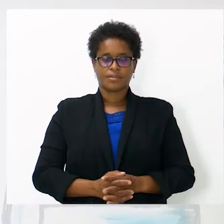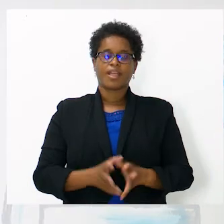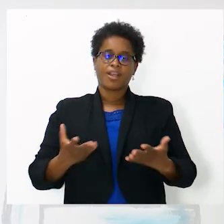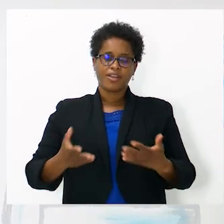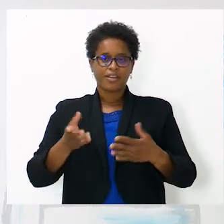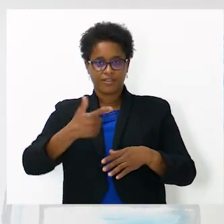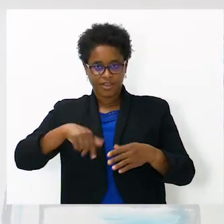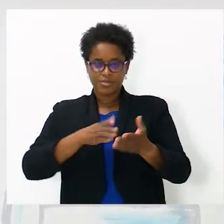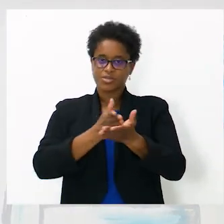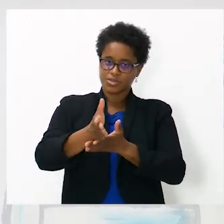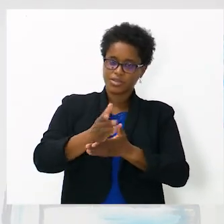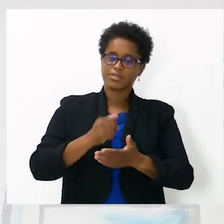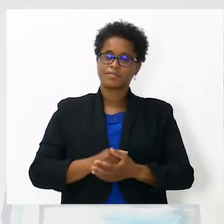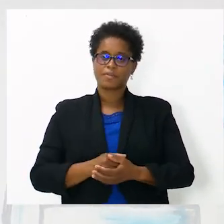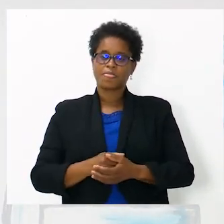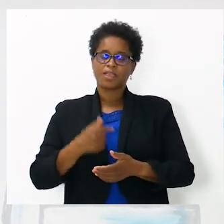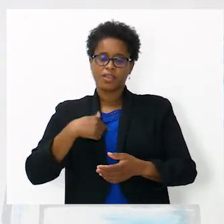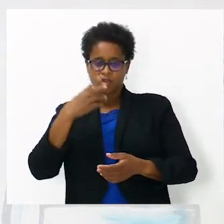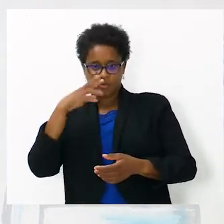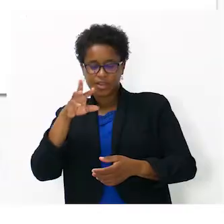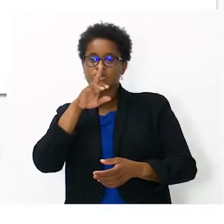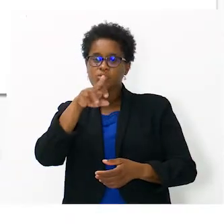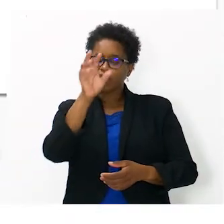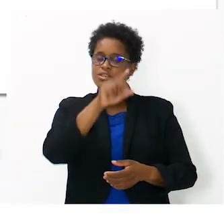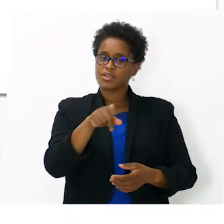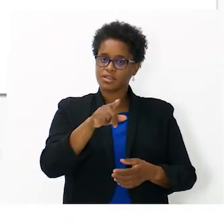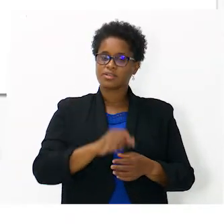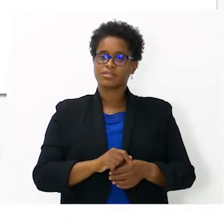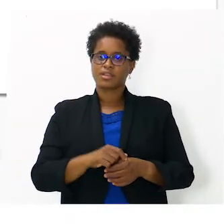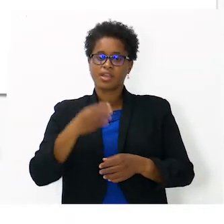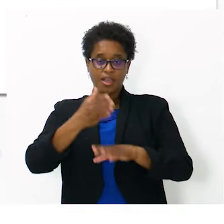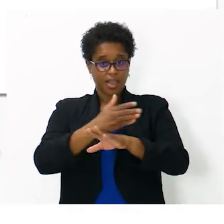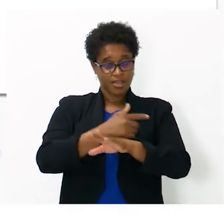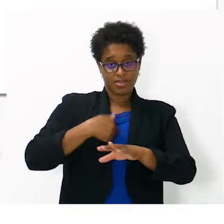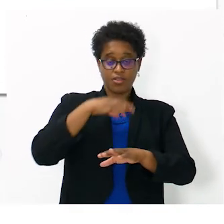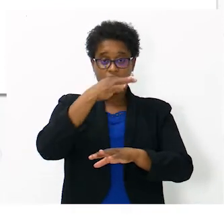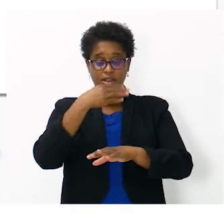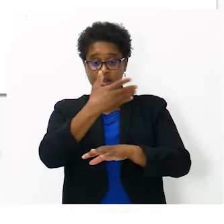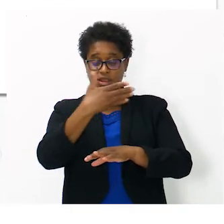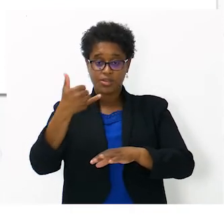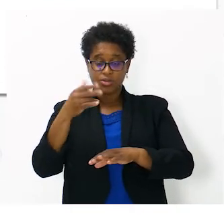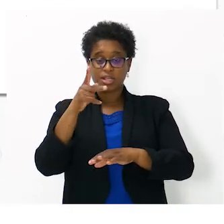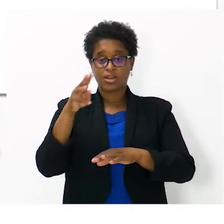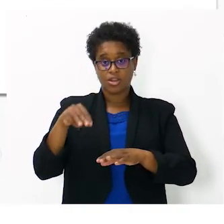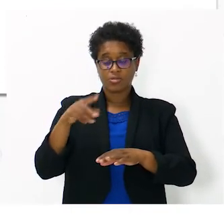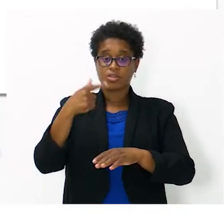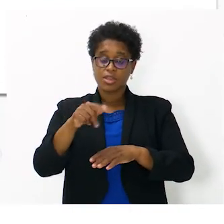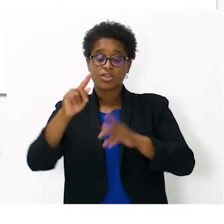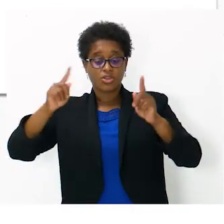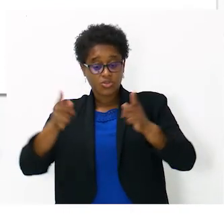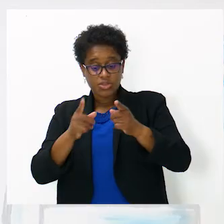Vamos avançar. Deixa eu ver a vossa resposta ali. Como eu tinha dito, 12 km devemos reduzir